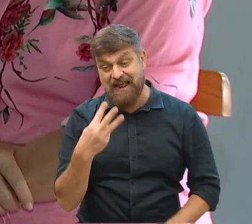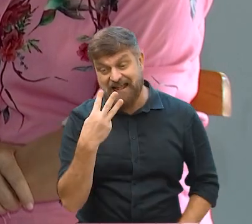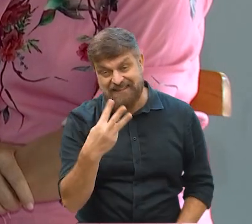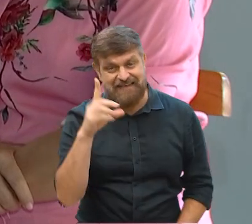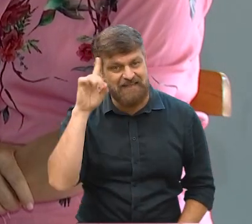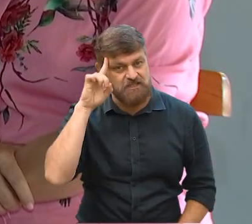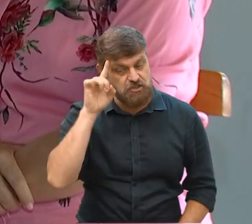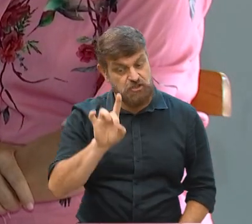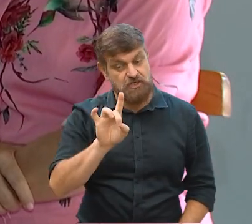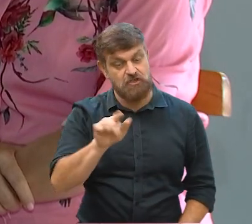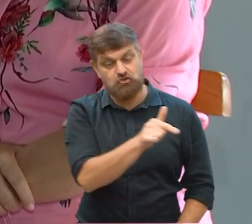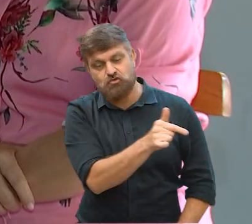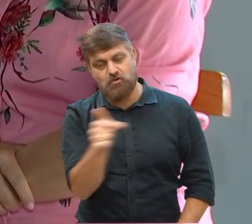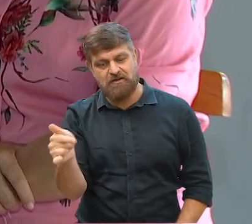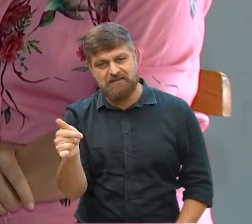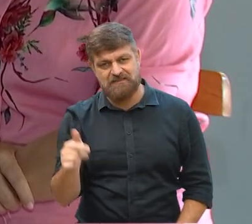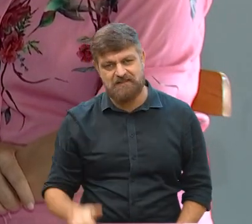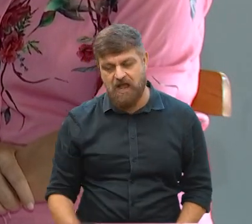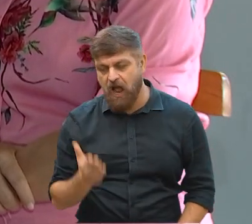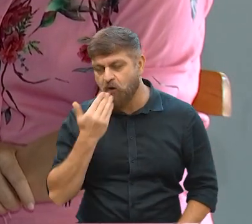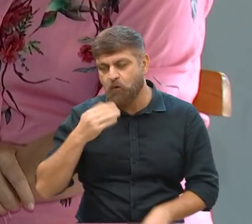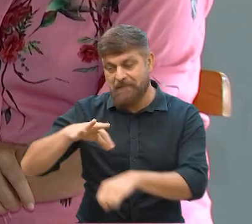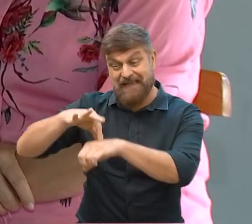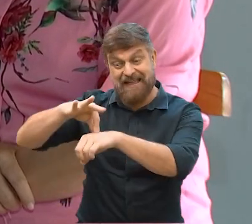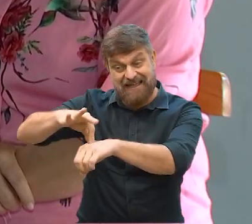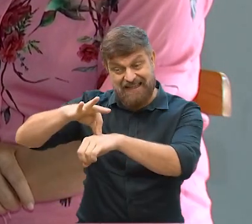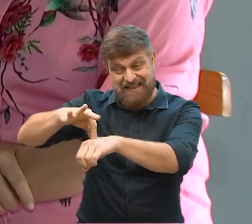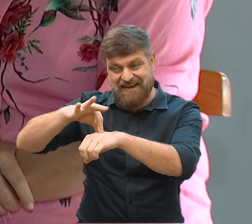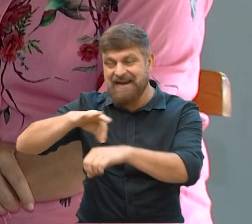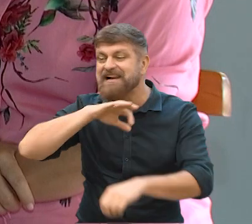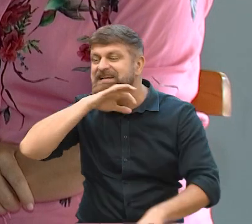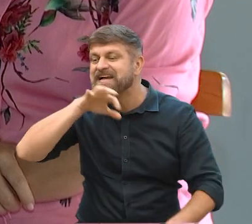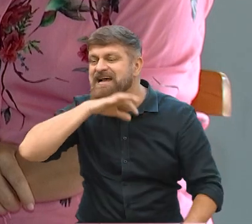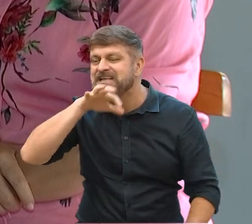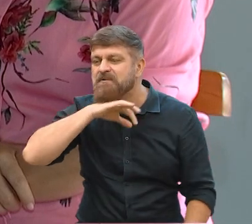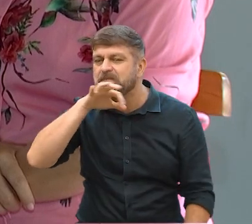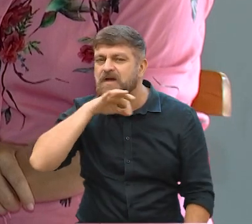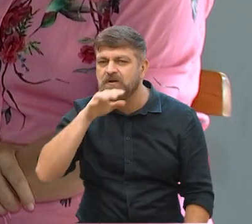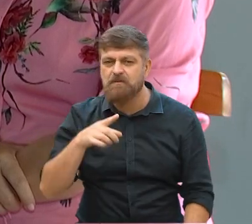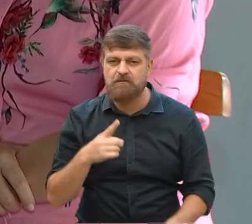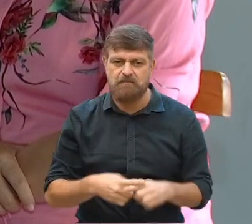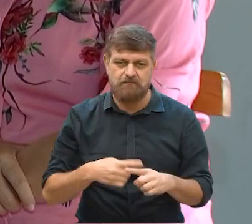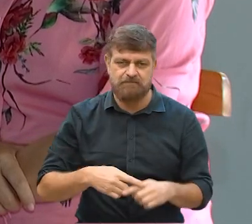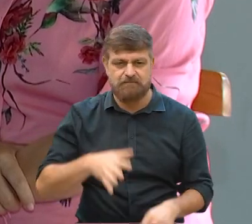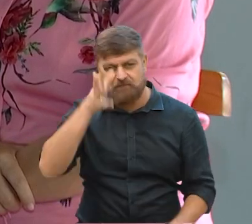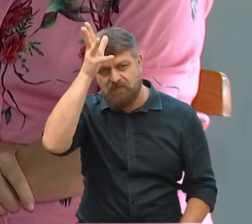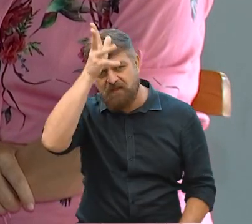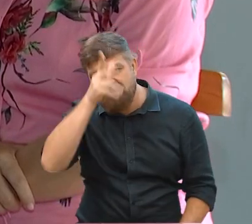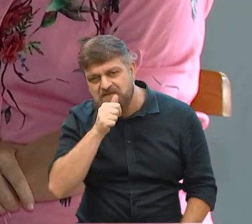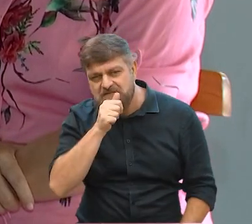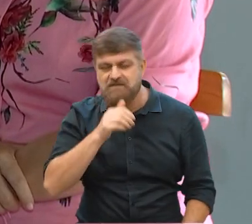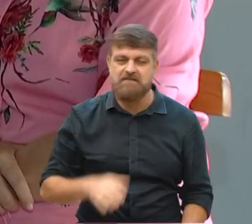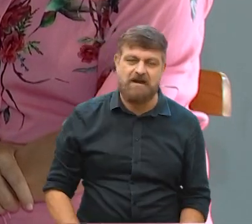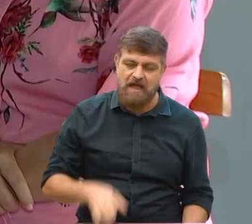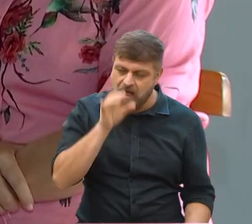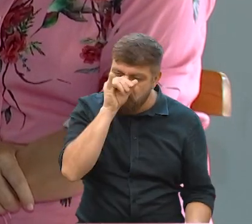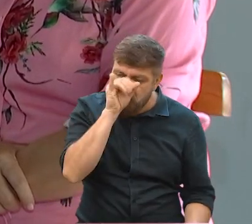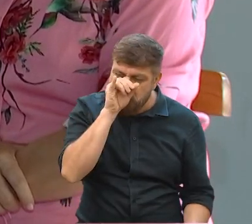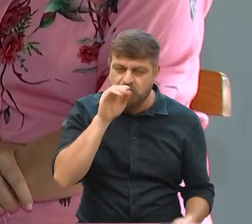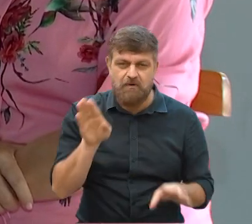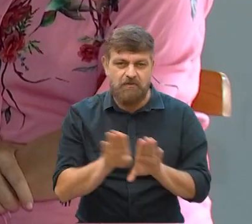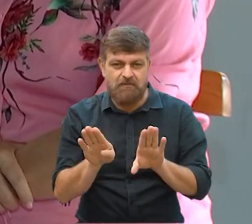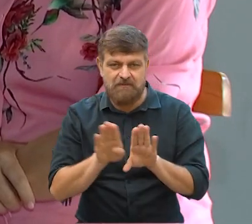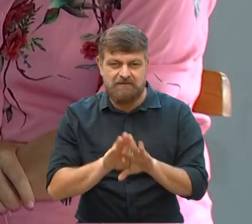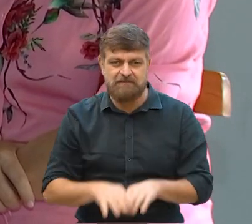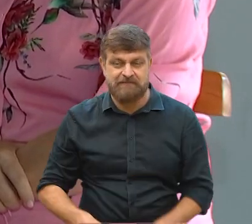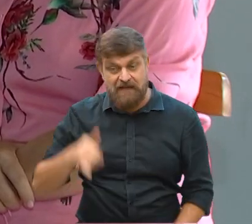porções ao longo da semana, de origem animal mesmo. Isso porque a própria gordura de origem animal ela pode causar um